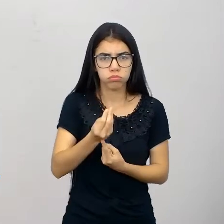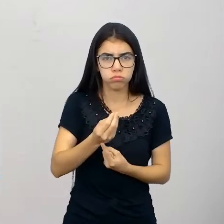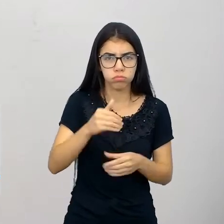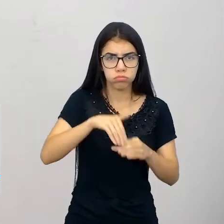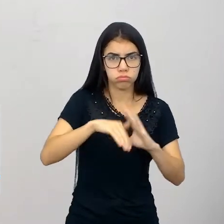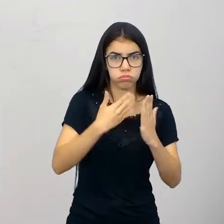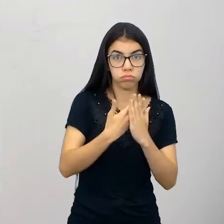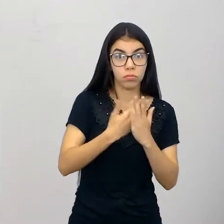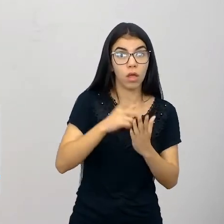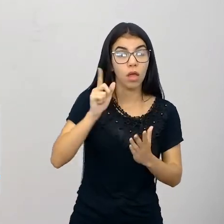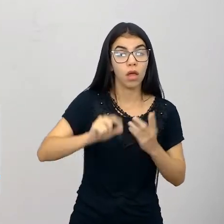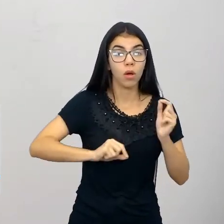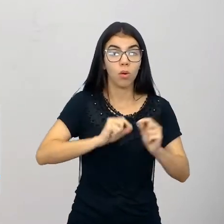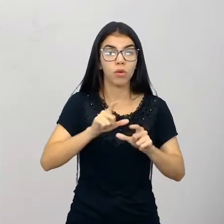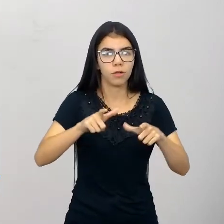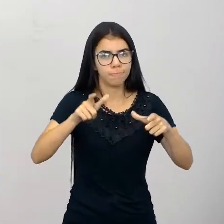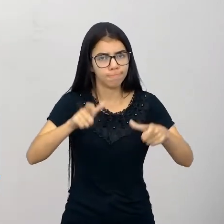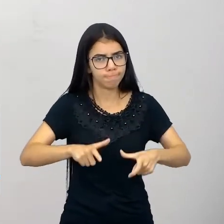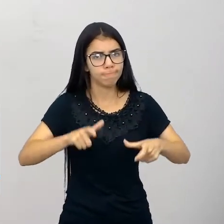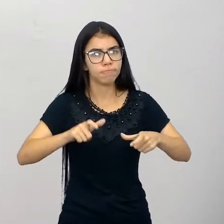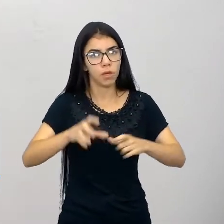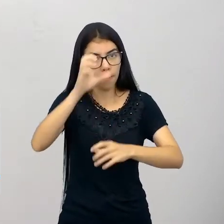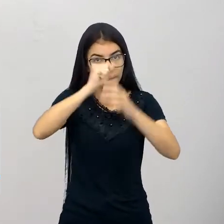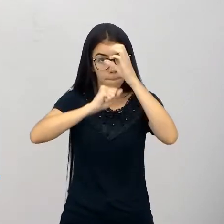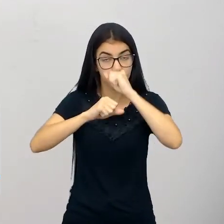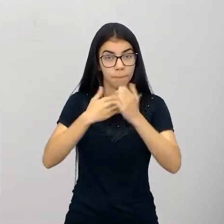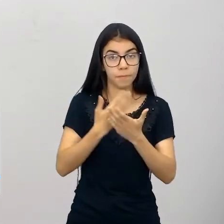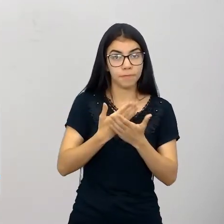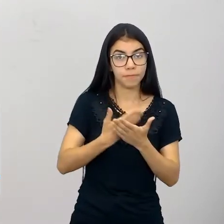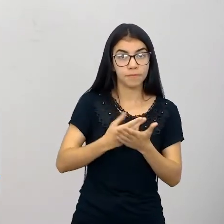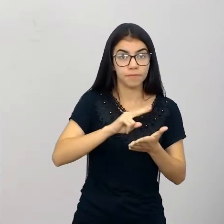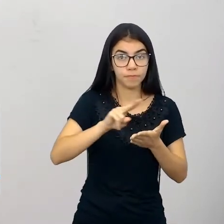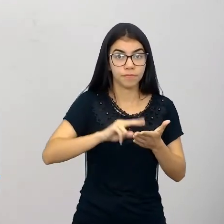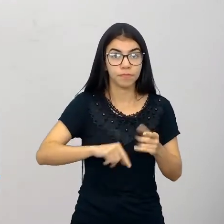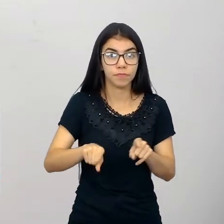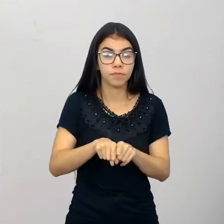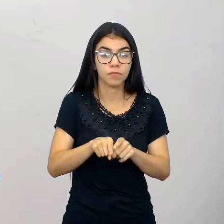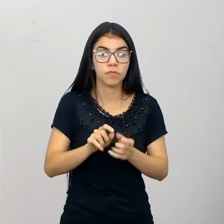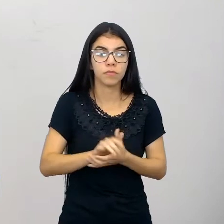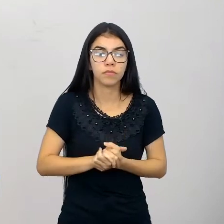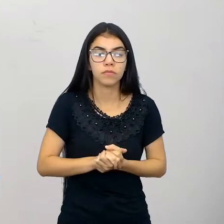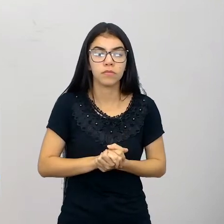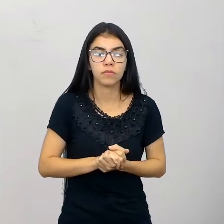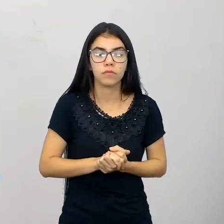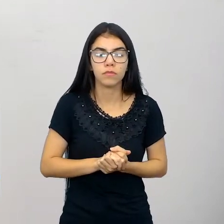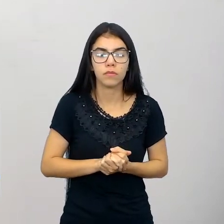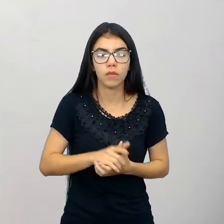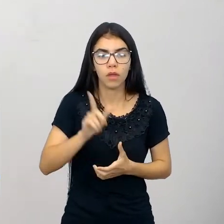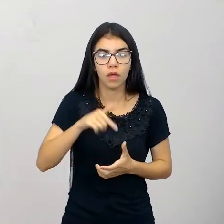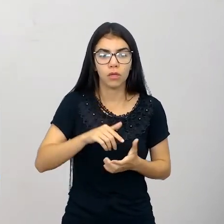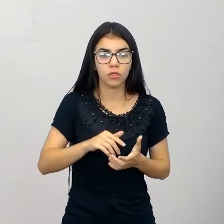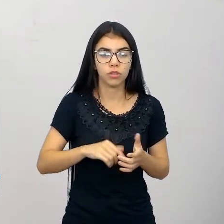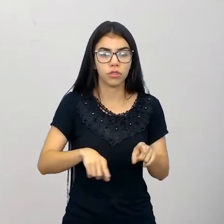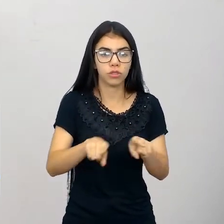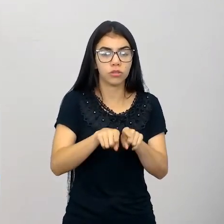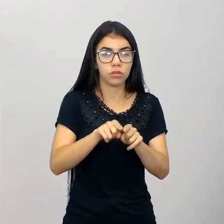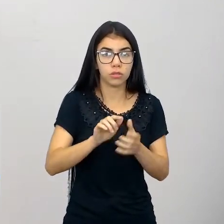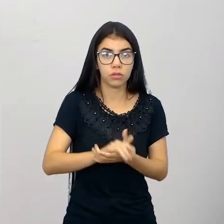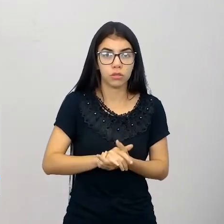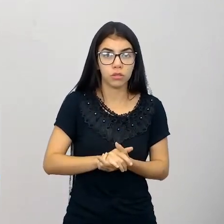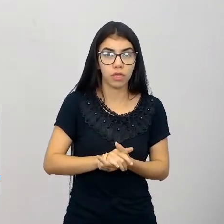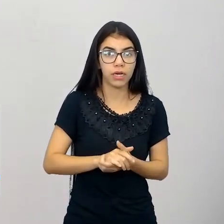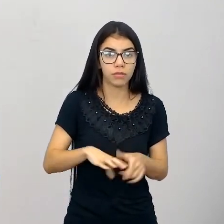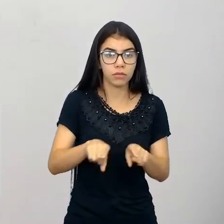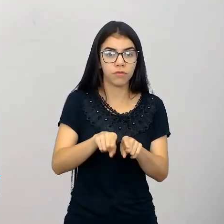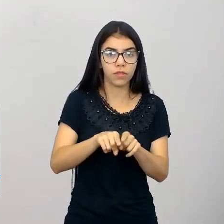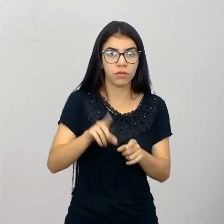a escola é um espaço para a gente aprender a ler e escrever, né? Só que, não vou dizer que isso funcionou sempre, mas que isso